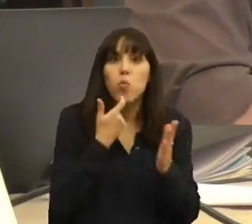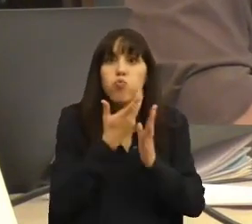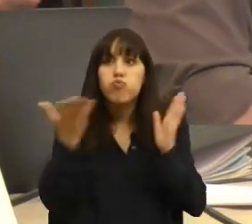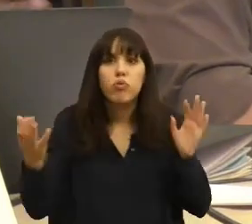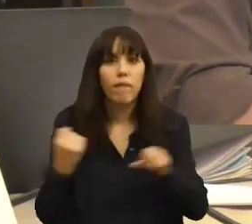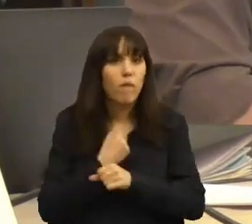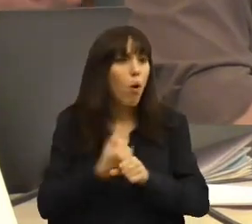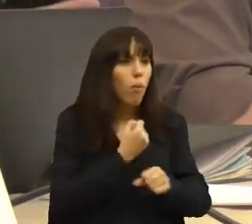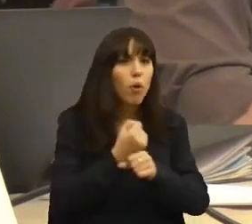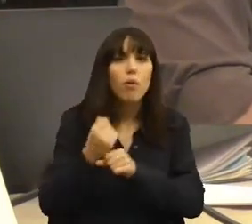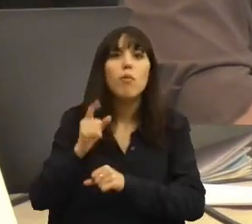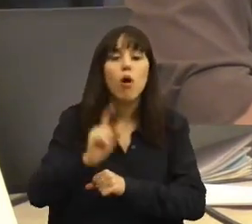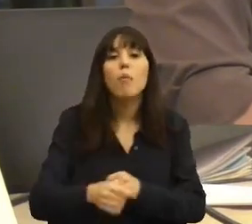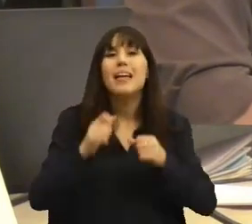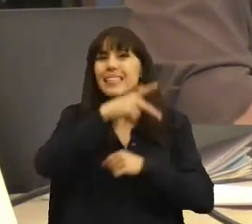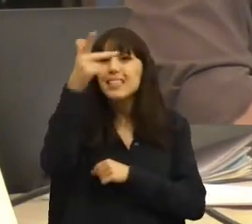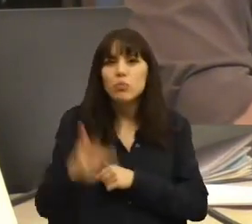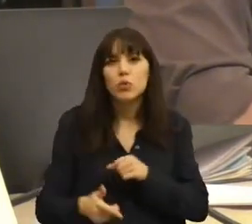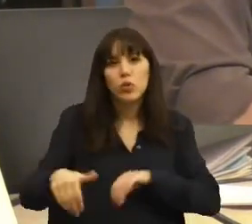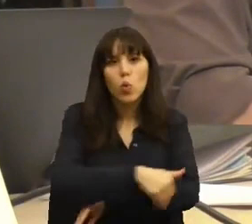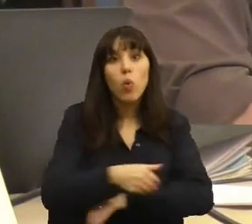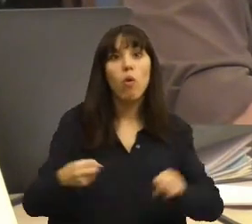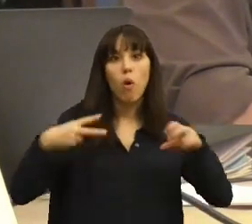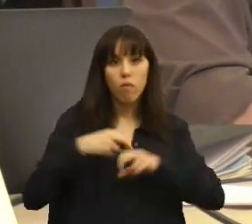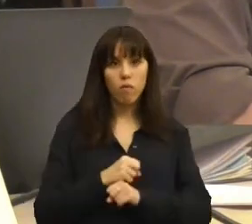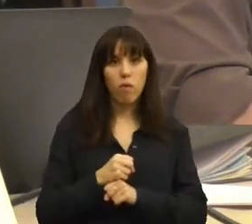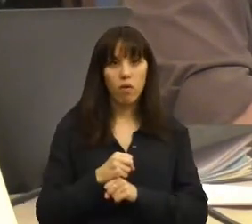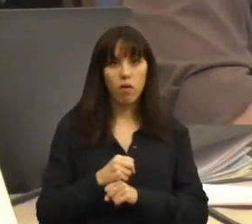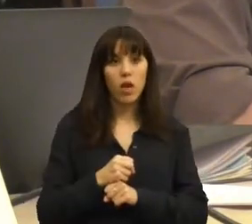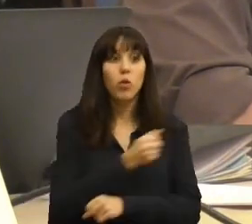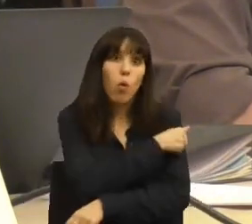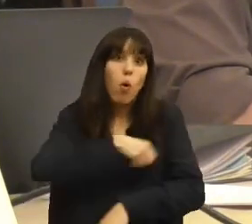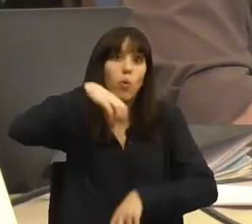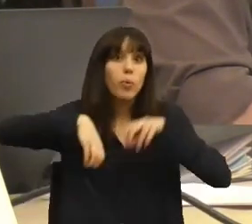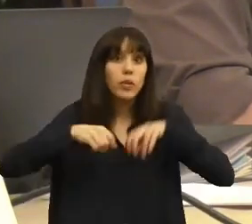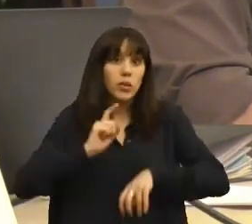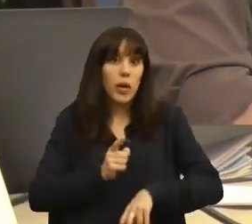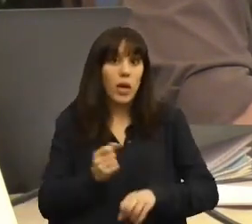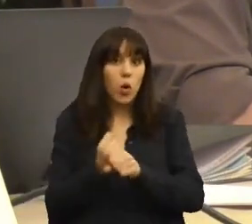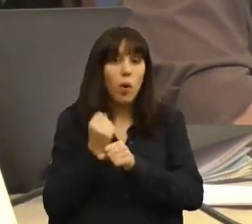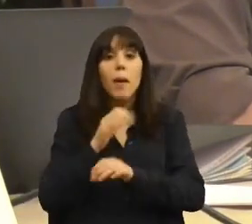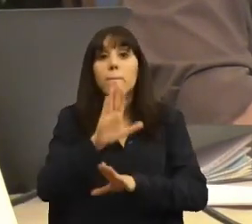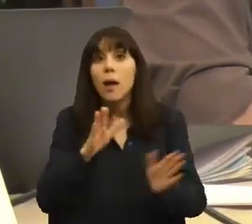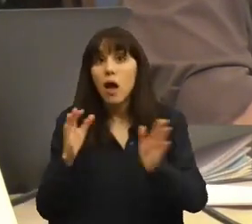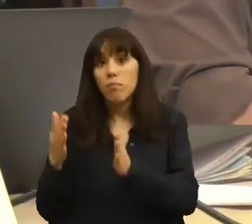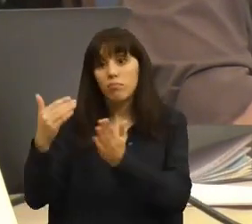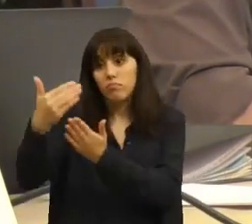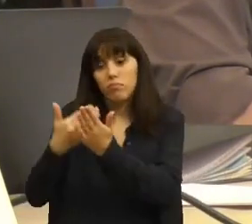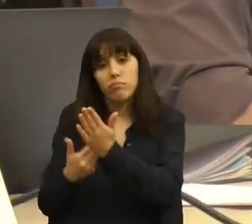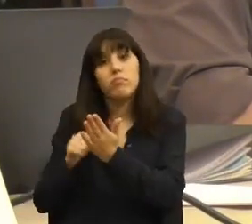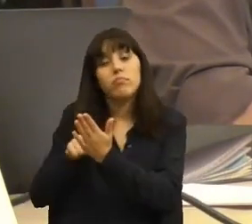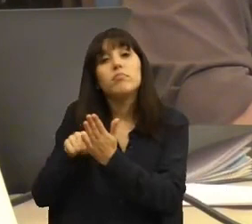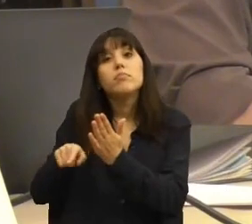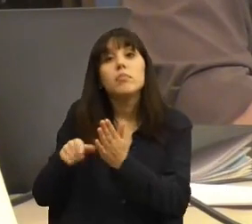que configuram o reperfilamento total da rua e, portanto, é uma obra de urbanização. Sendo assim, de acordo com o regime de acessibilidades,